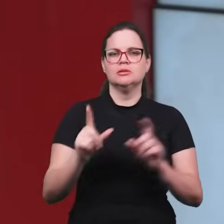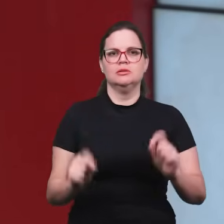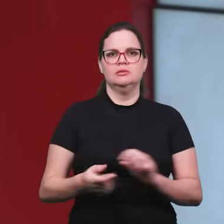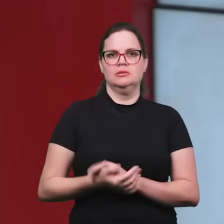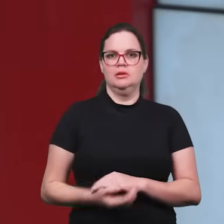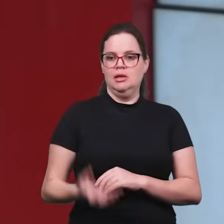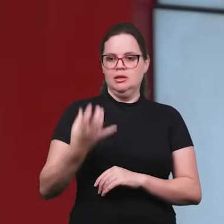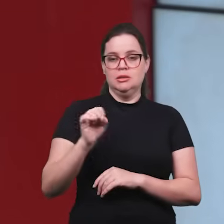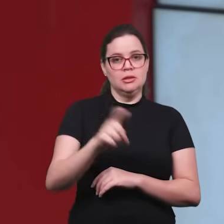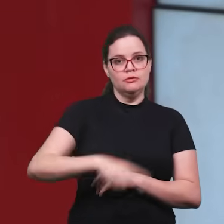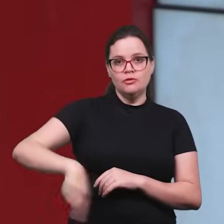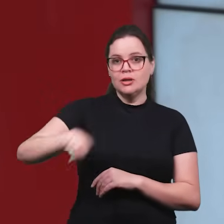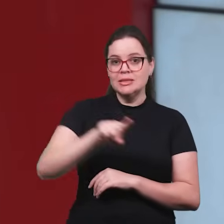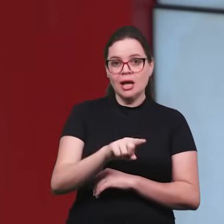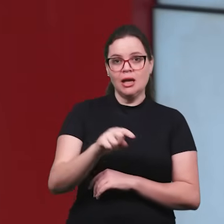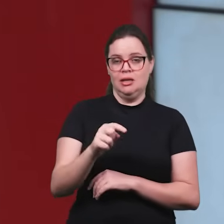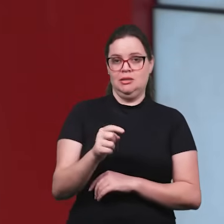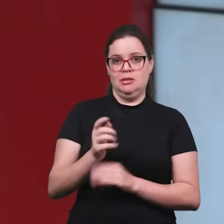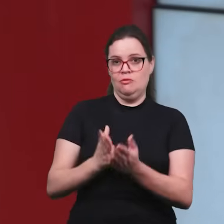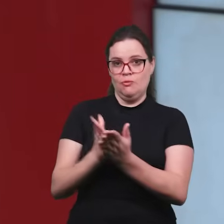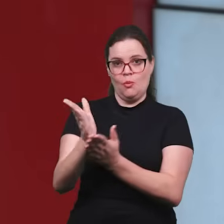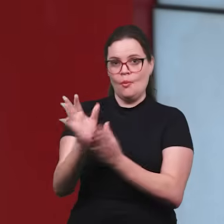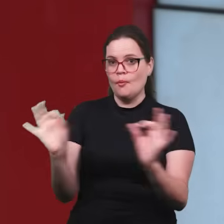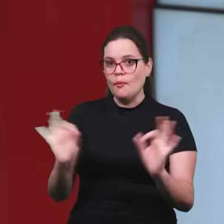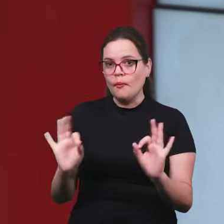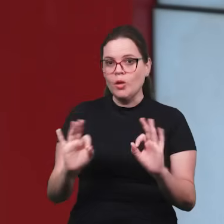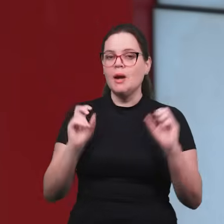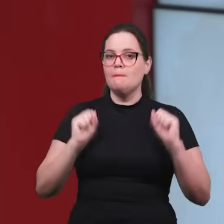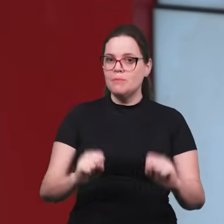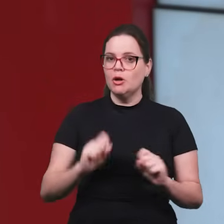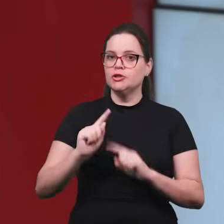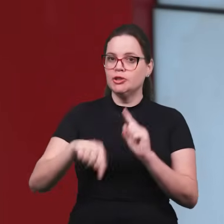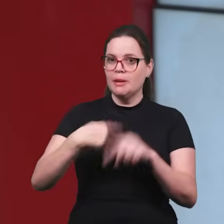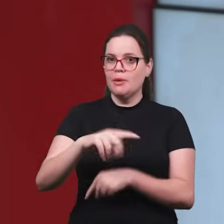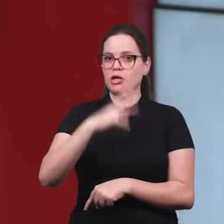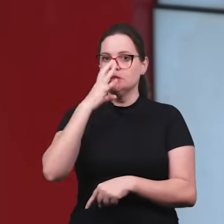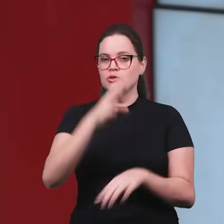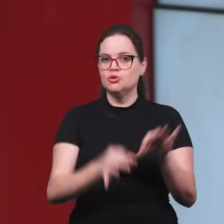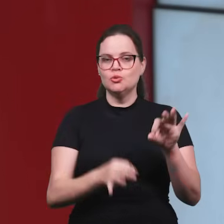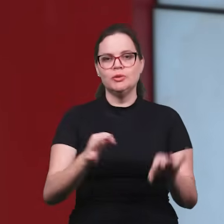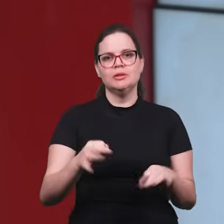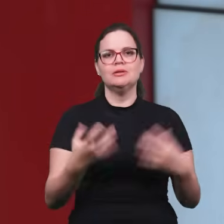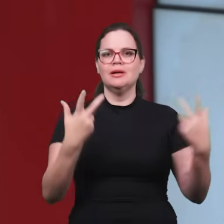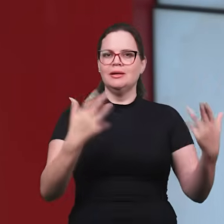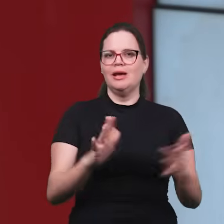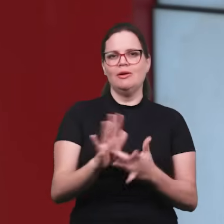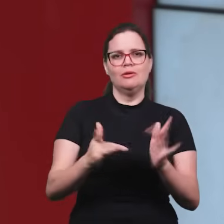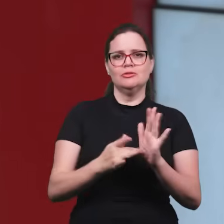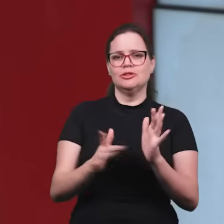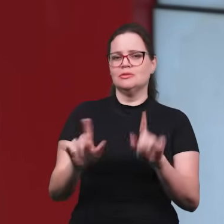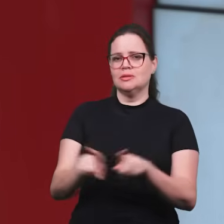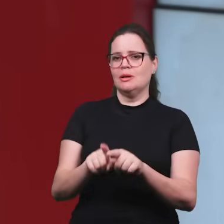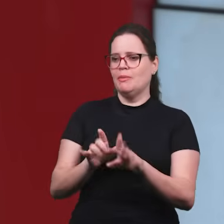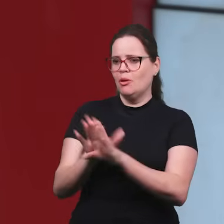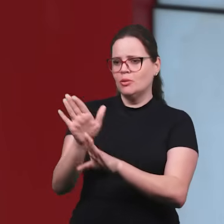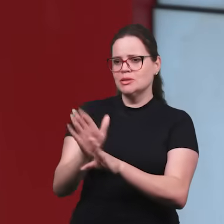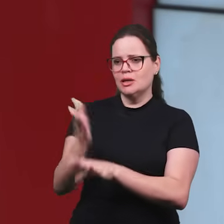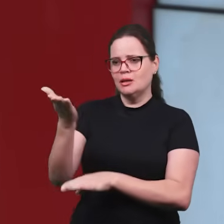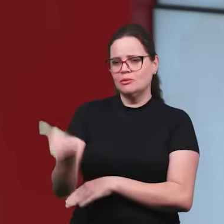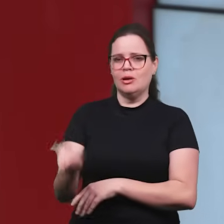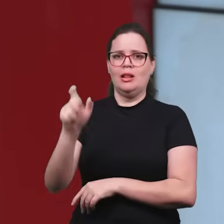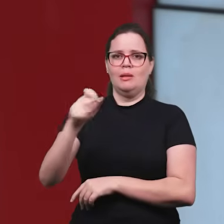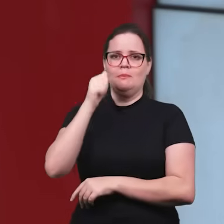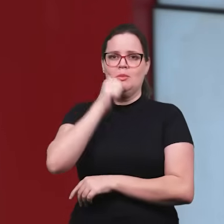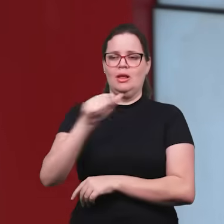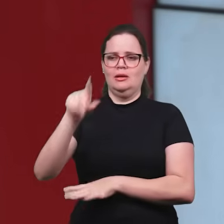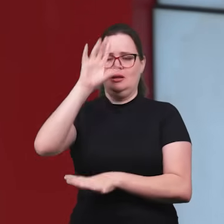Se não houver um conserto, haverá um juízo. Então era exatamente isso que o Senhor Jesus estava fazendo com ela, e ela começou ali a entender que